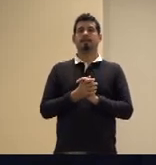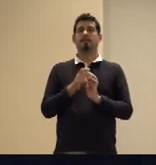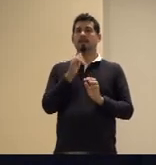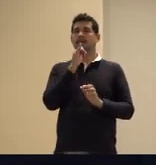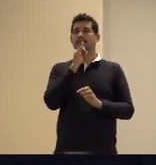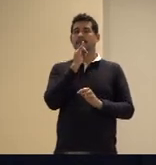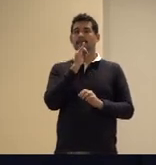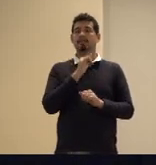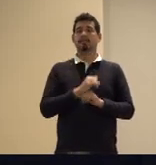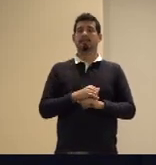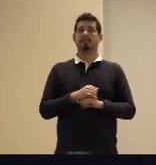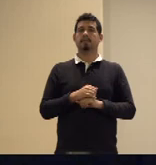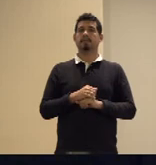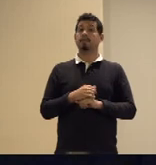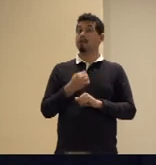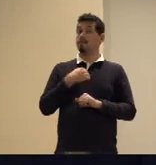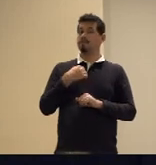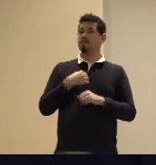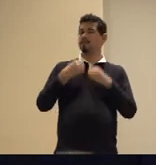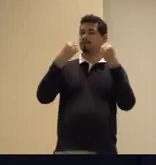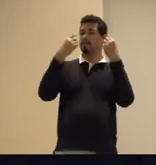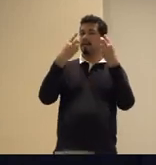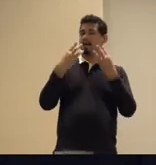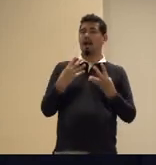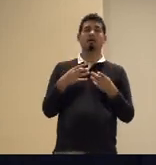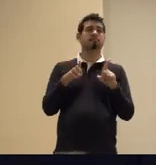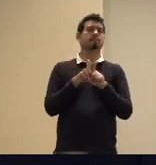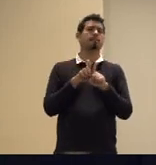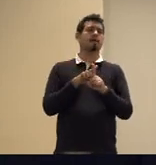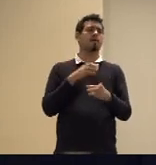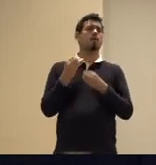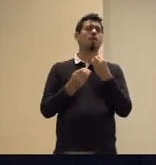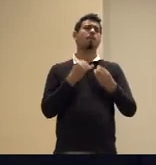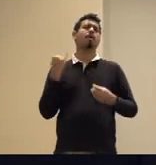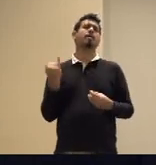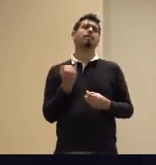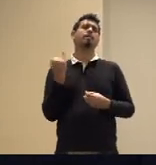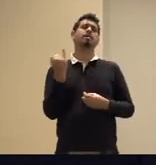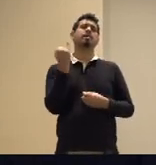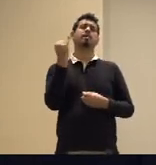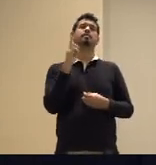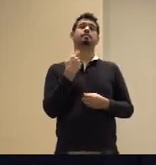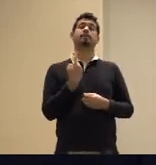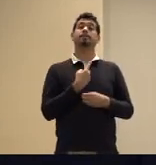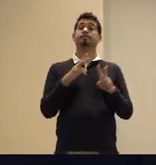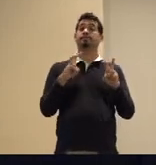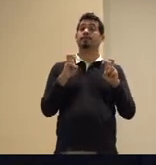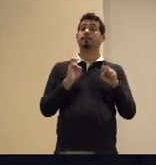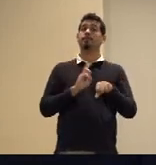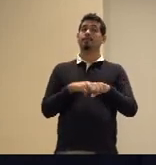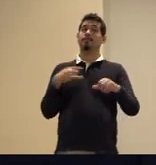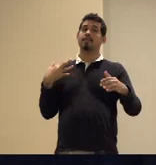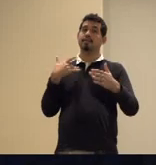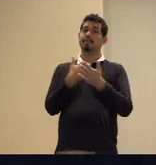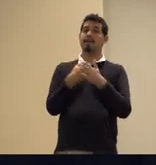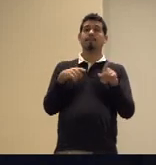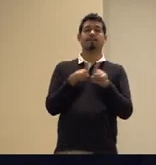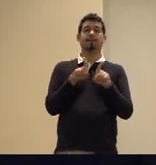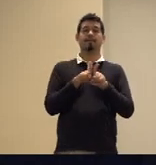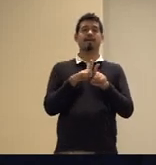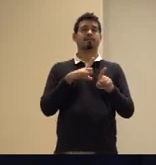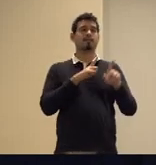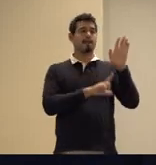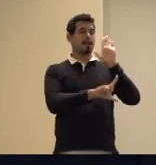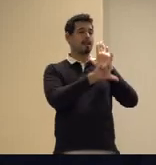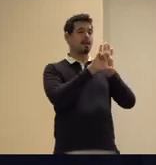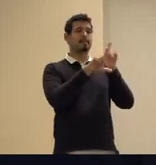Então, eu vou falar um pouquinho o quanto que é importante para a gente a questão do tempo no acolhimento, como eu destaquei que a legislação agora